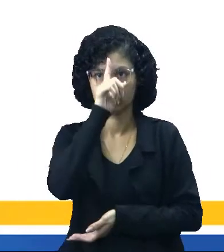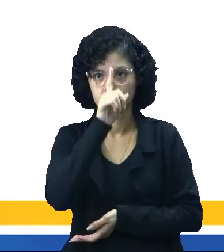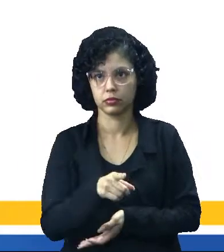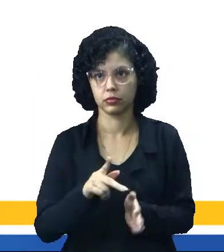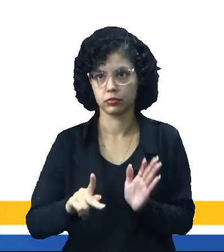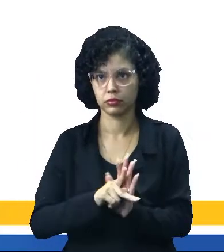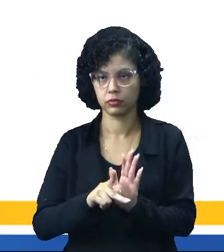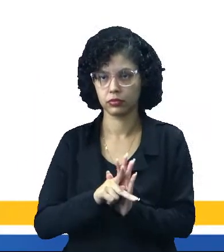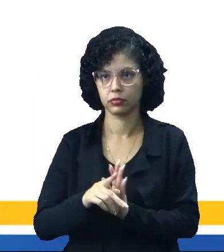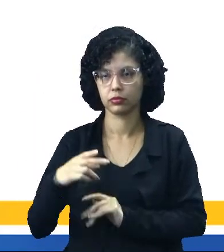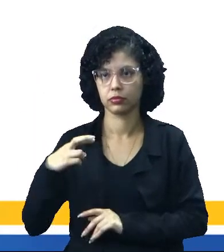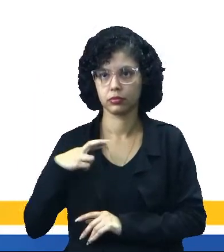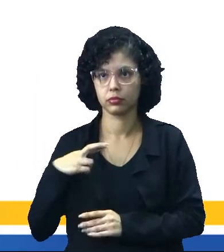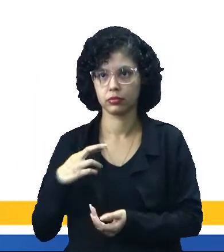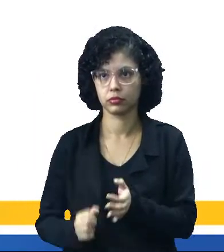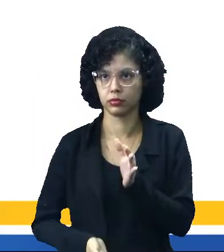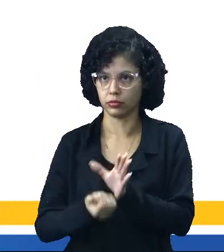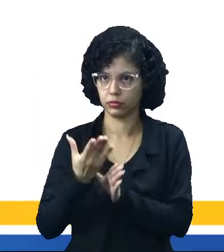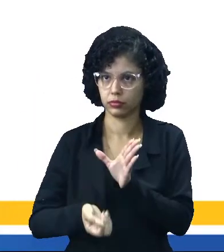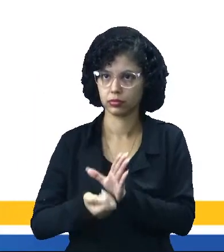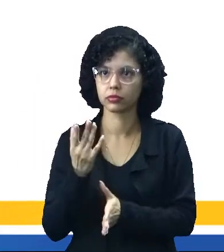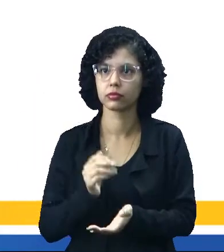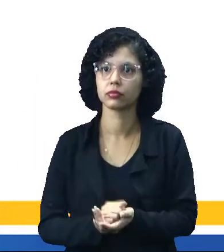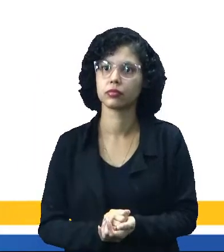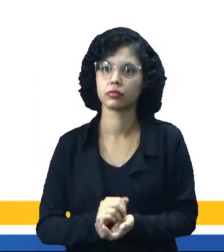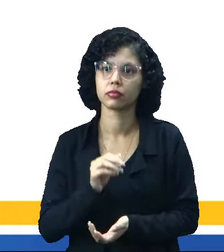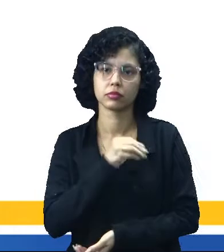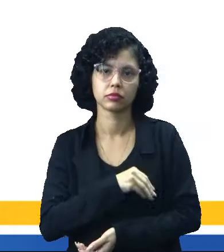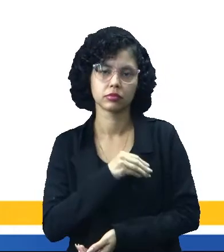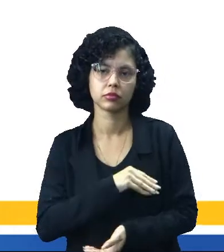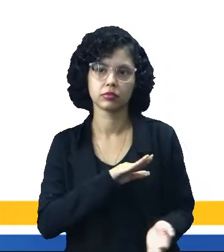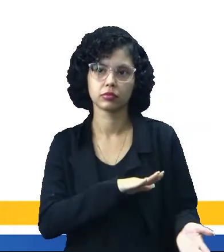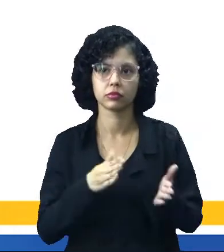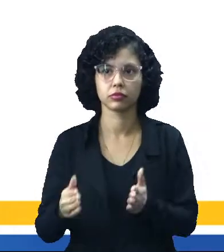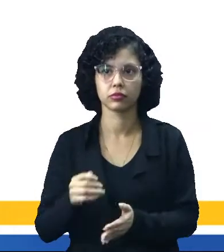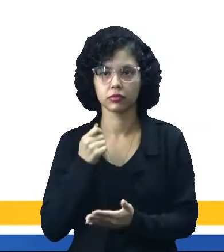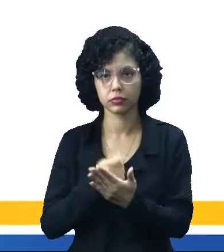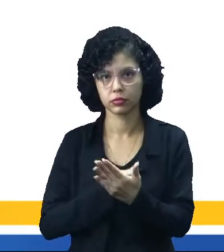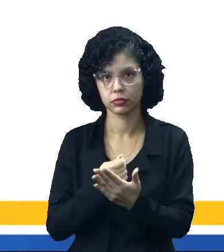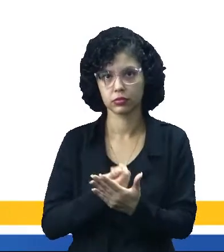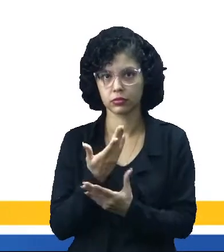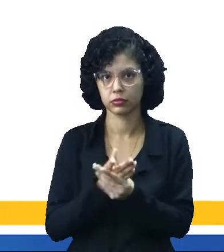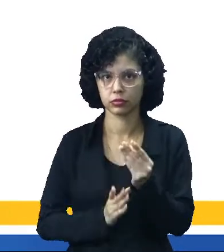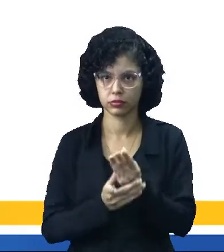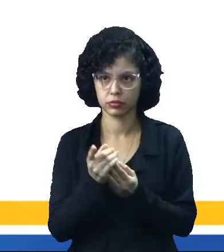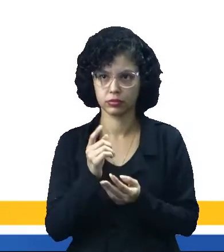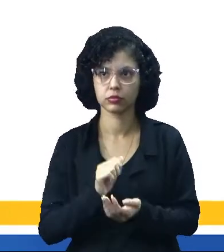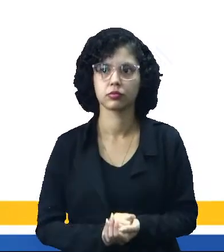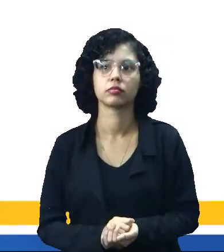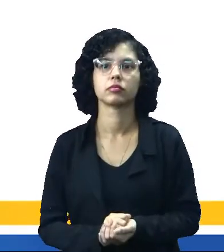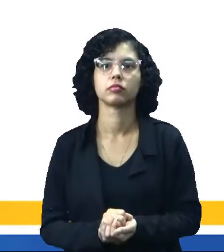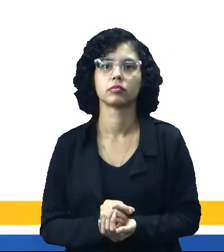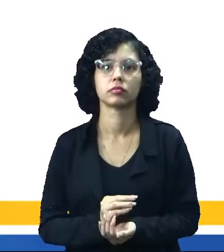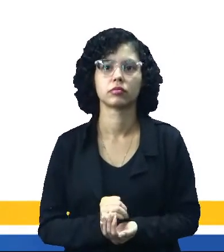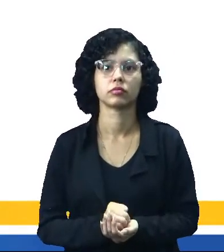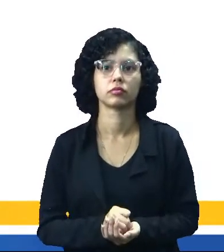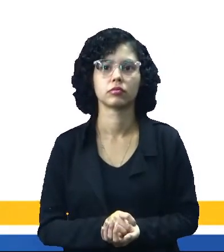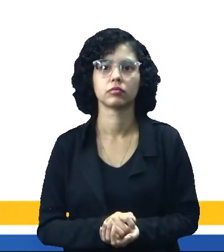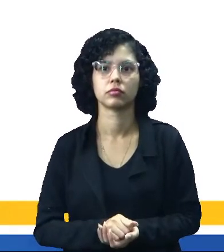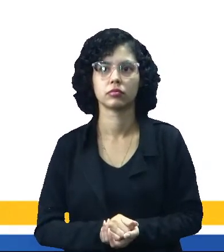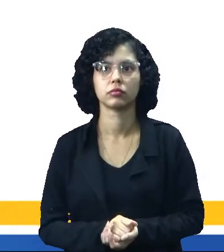da propriedade privada geram empregos e renda a partir do esforço da mão de obra, que é do trabalhador.